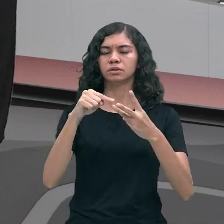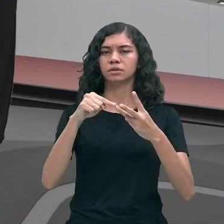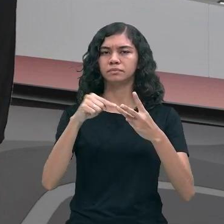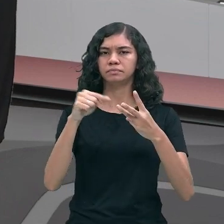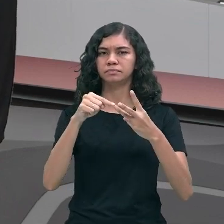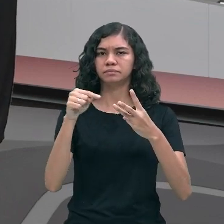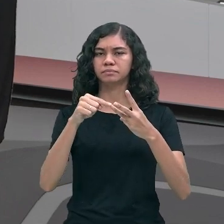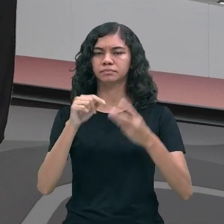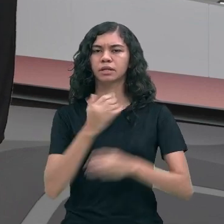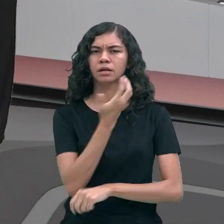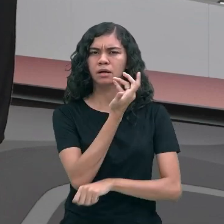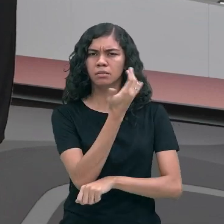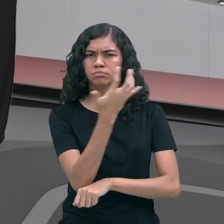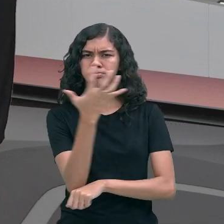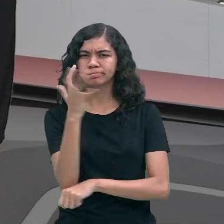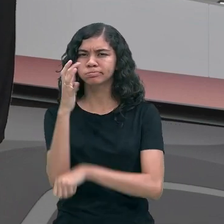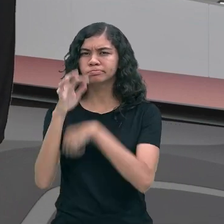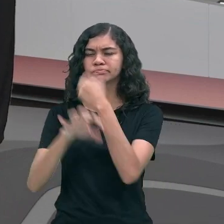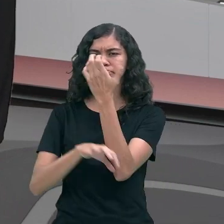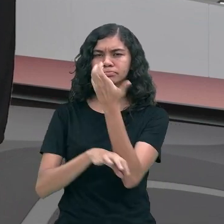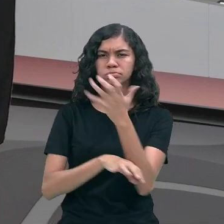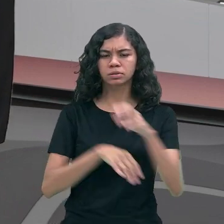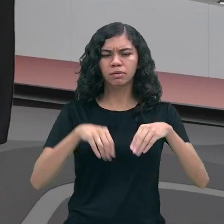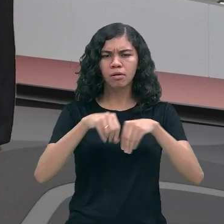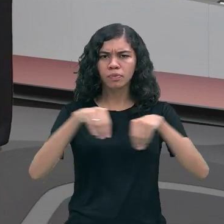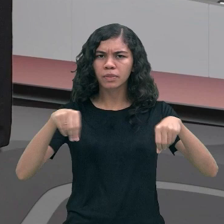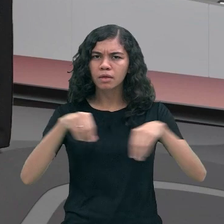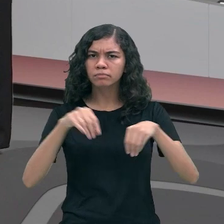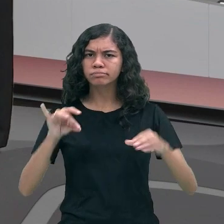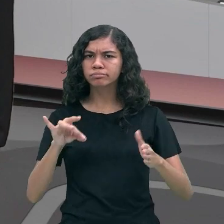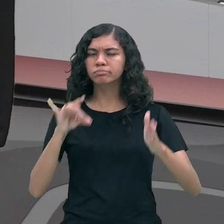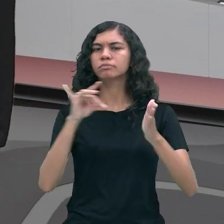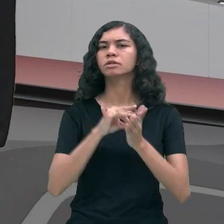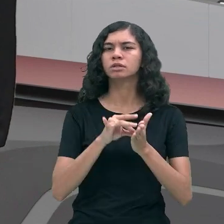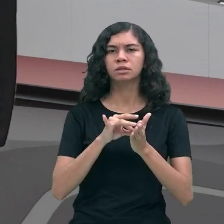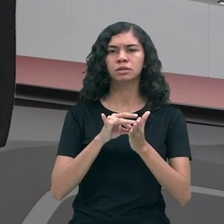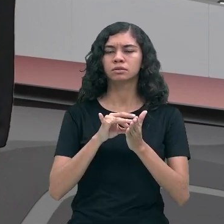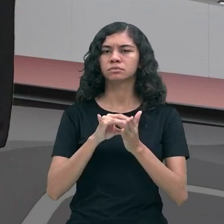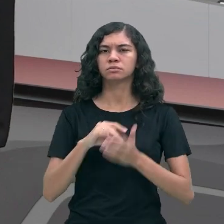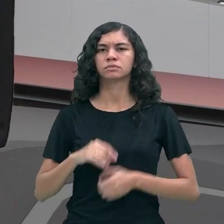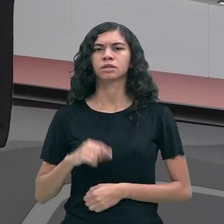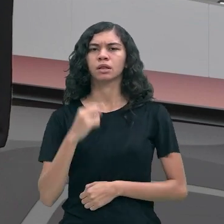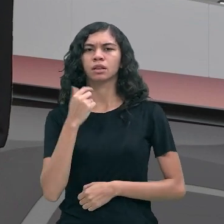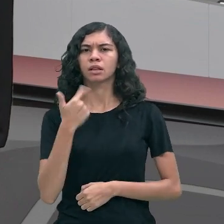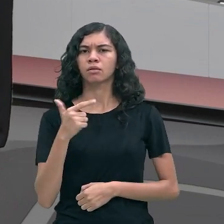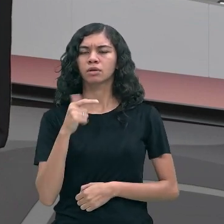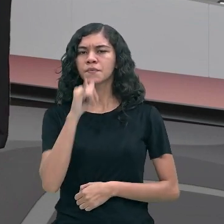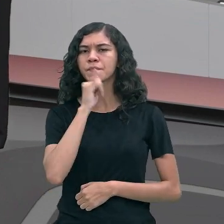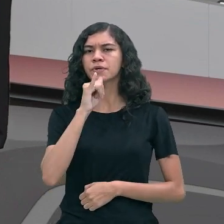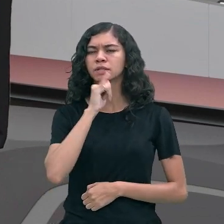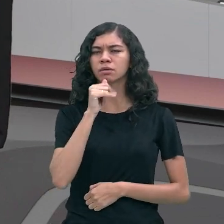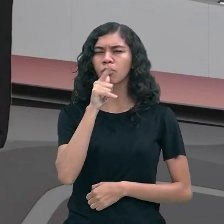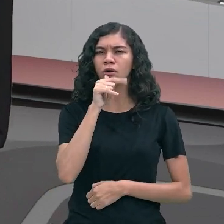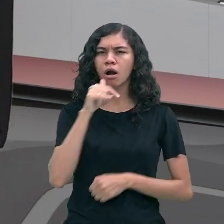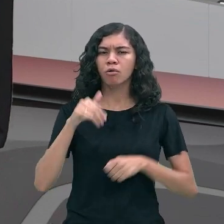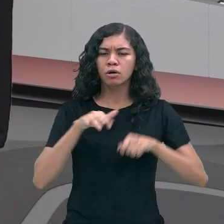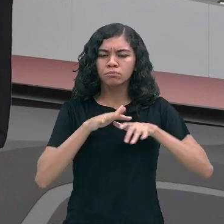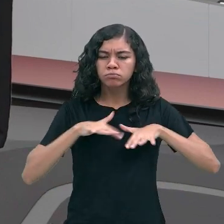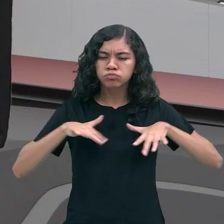terra firme, é aquela vegetação que não vai ser atingida nem pelas cheias dos rios, então elas são